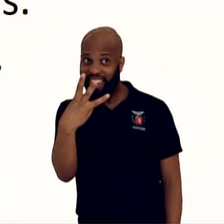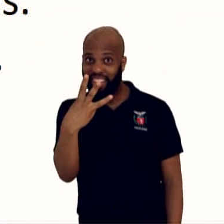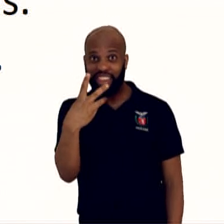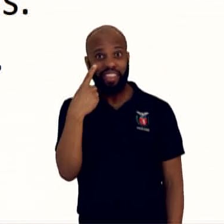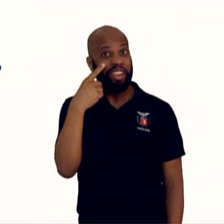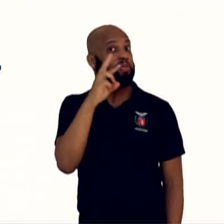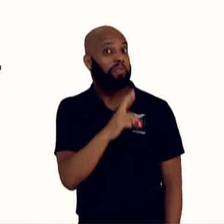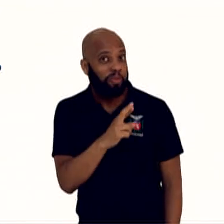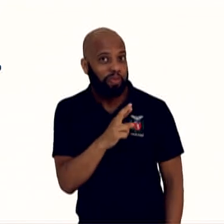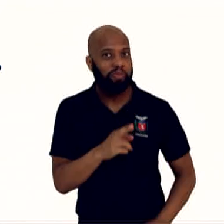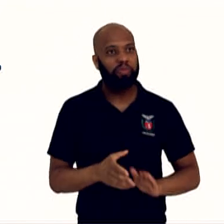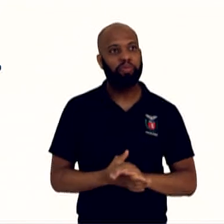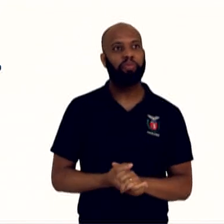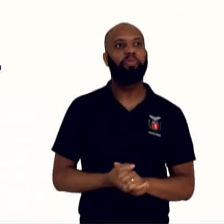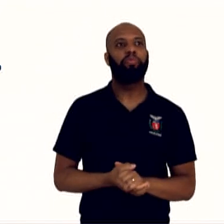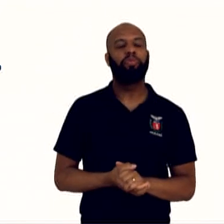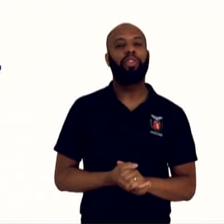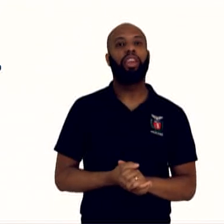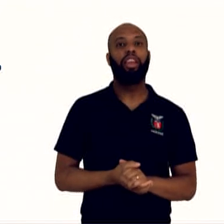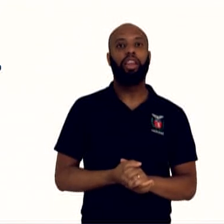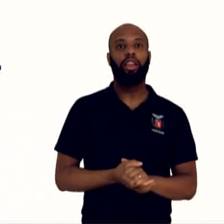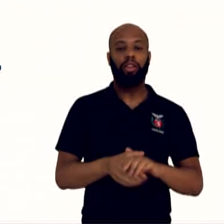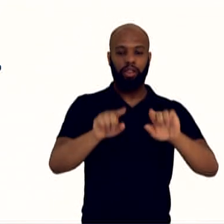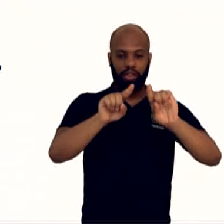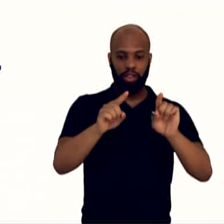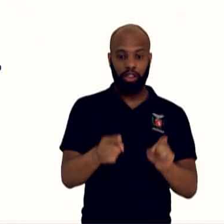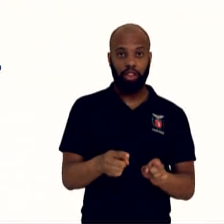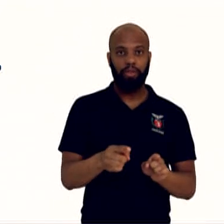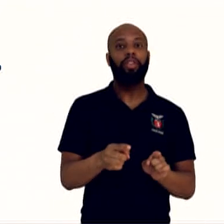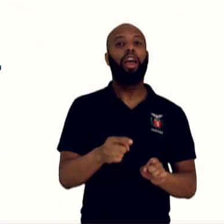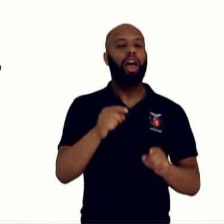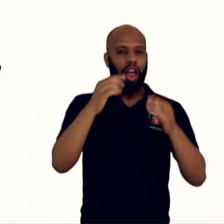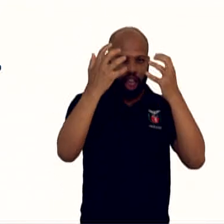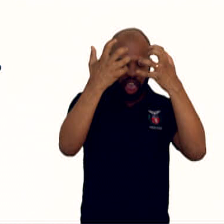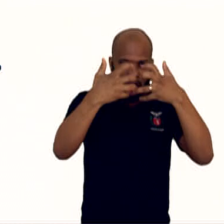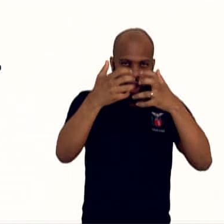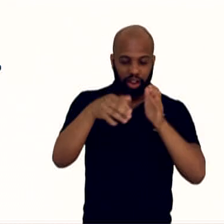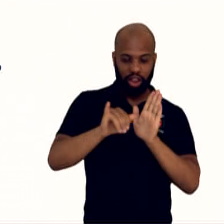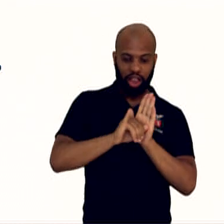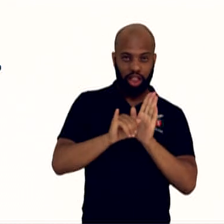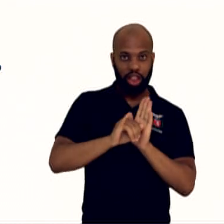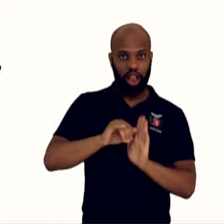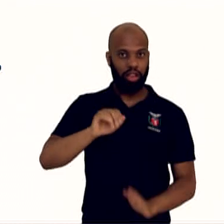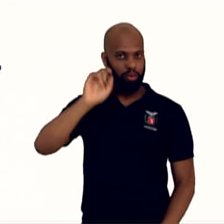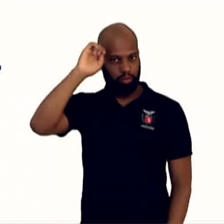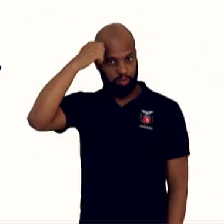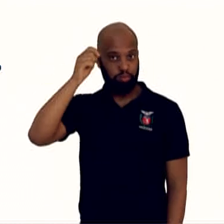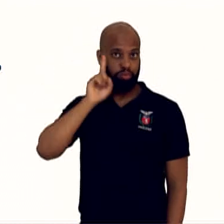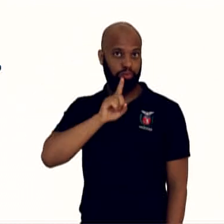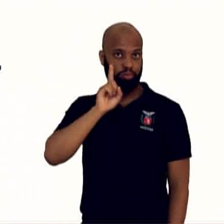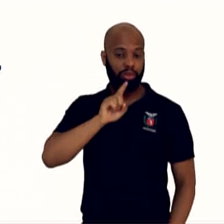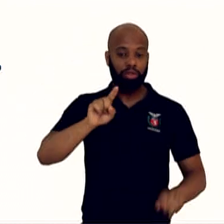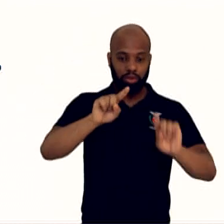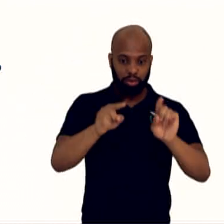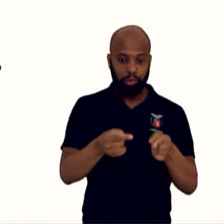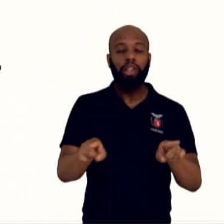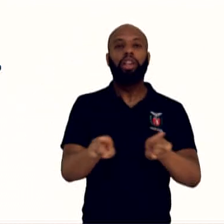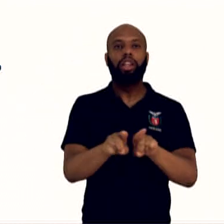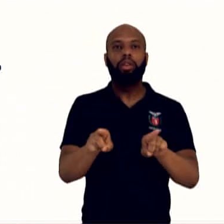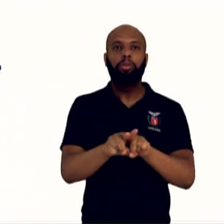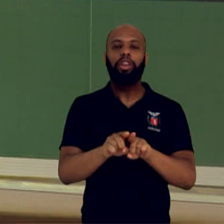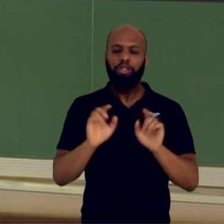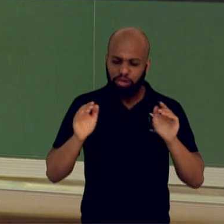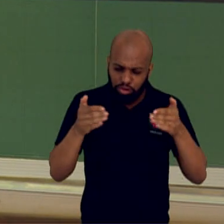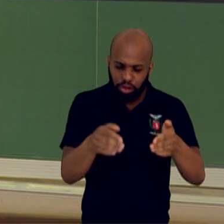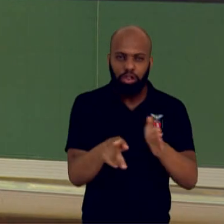vamos lá? Refletia a identidade afro-americana e enfatizava a cultura afro-americana,